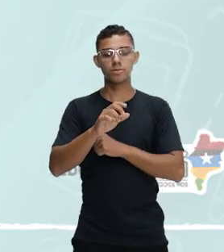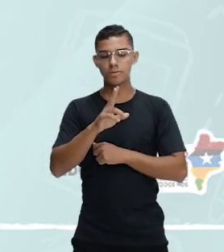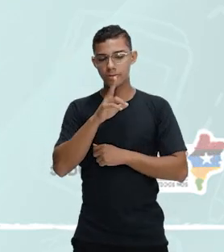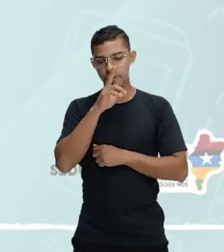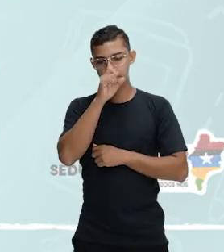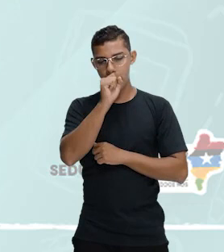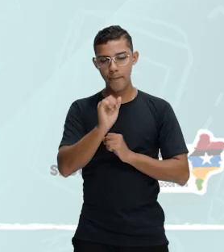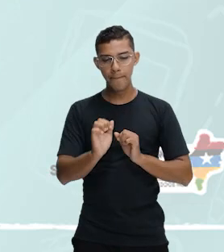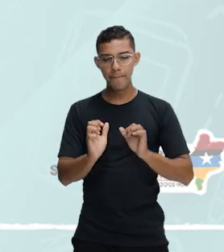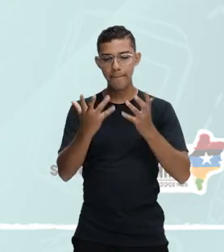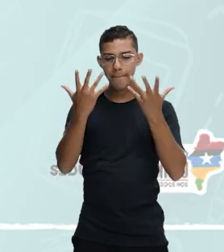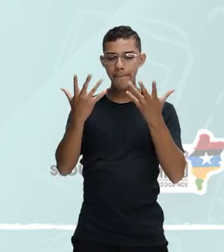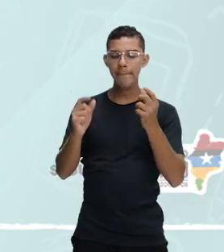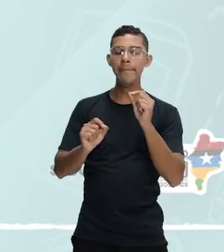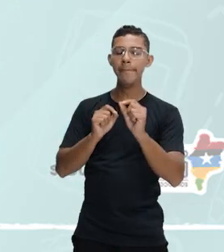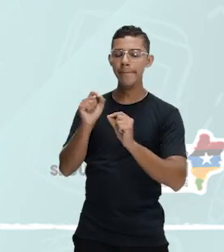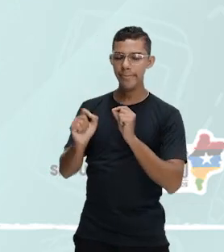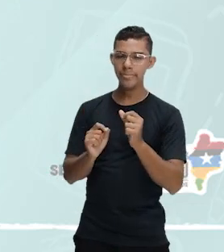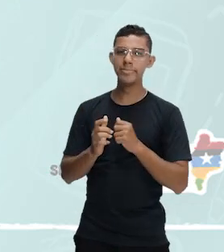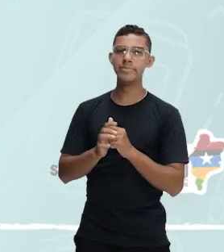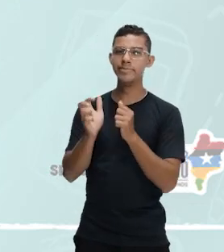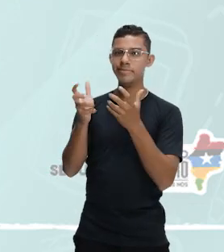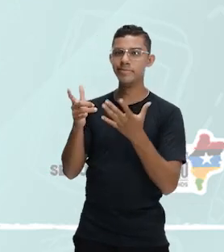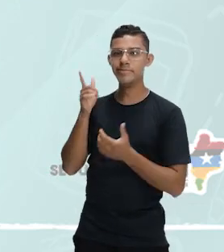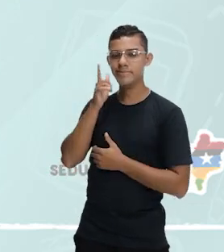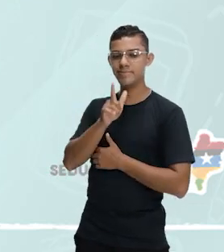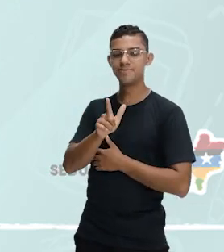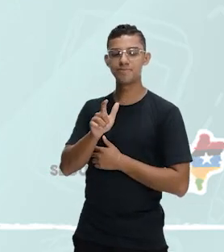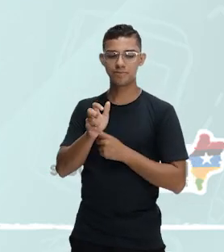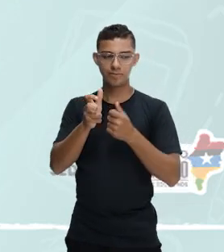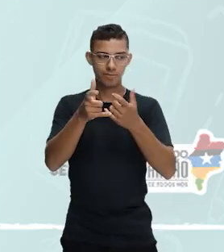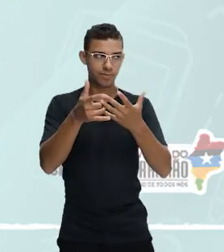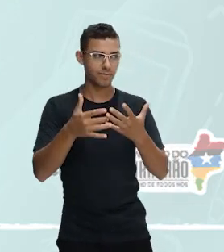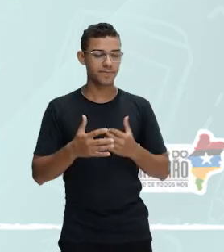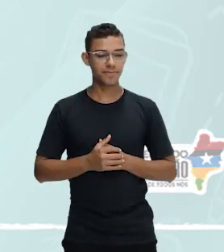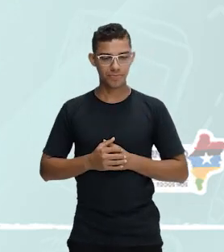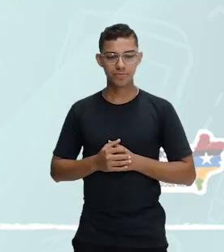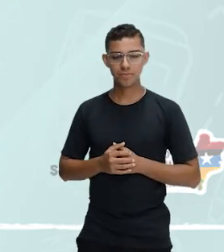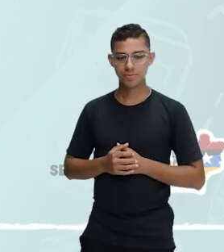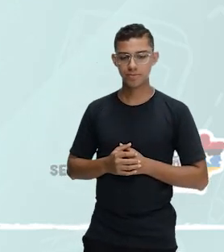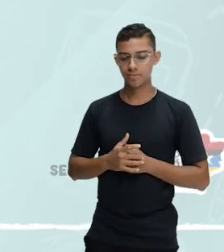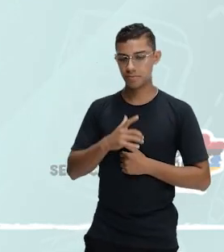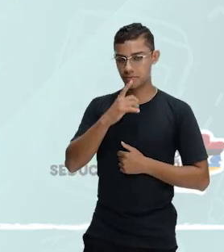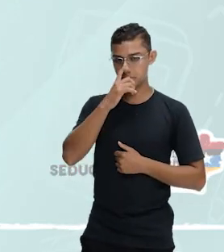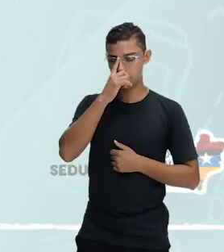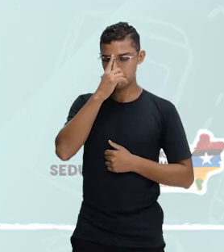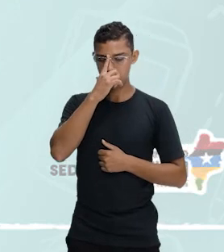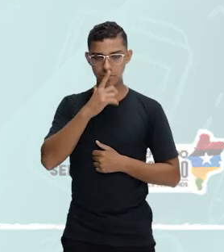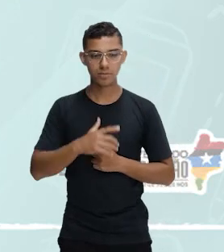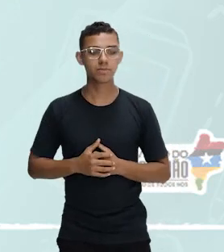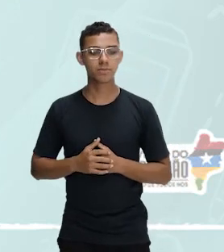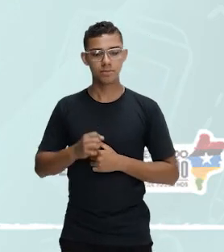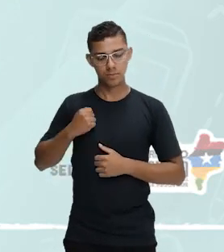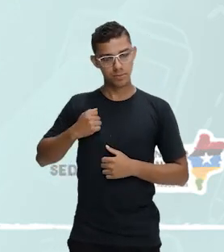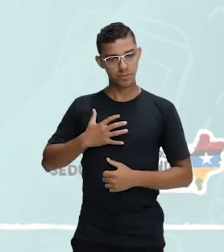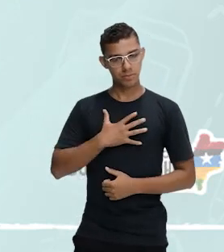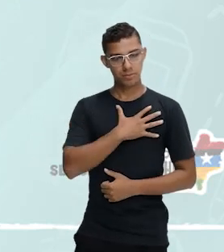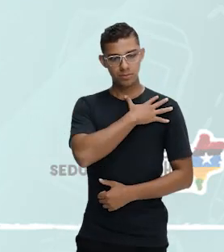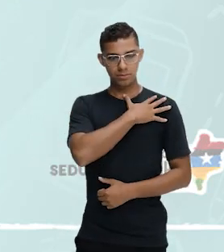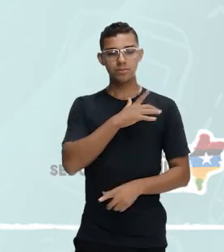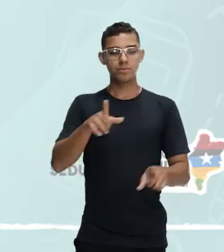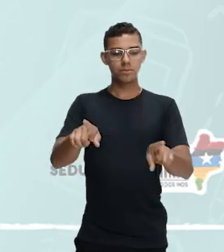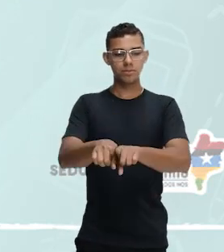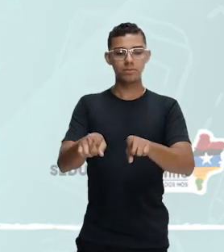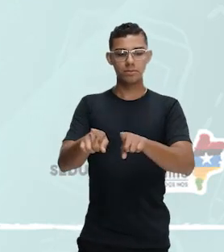fenômenos astronômicos que acontecem, né? E conseguiu explicar com maestria. Okay? Aristóteles argumentou